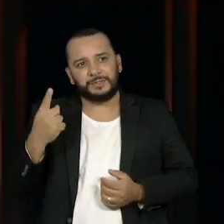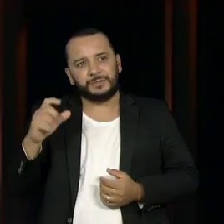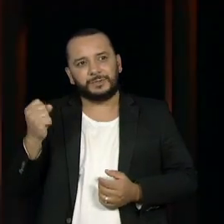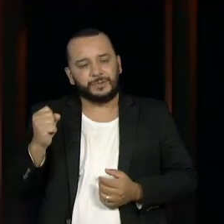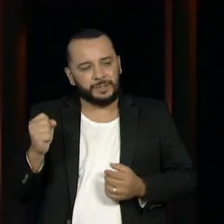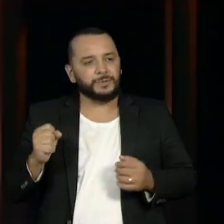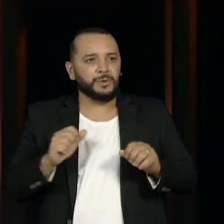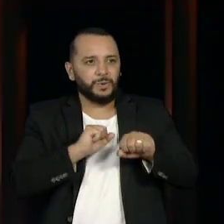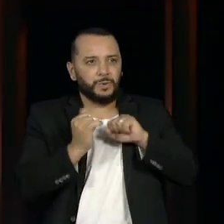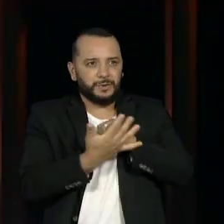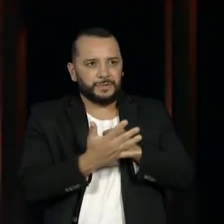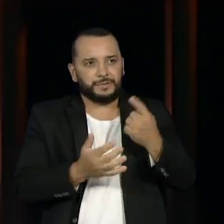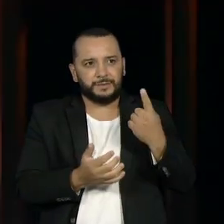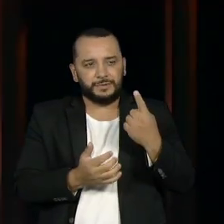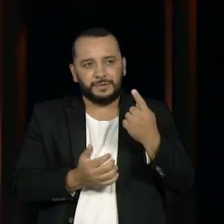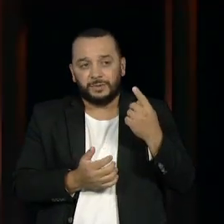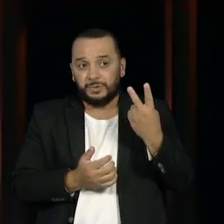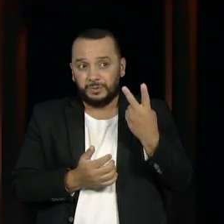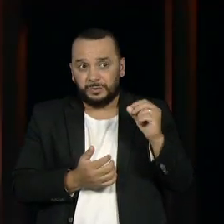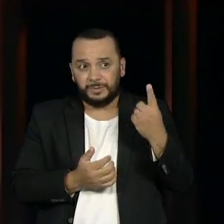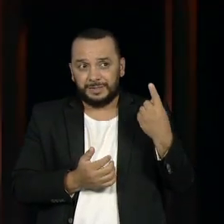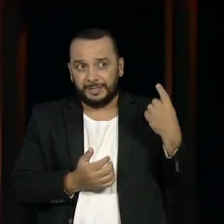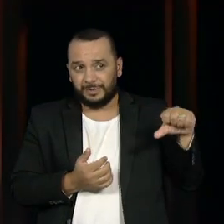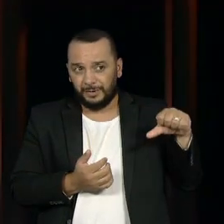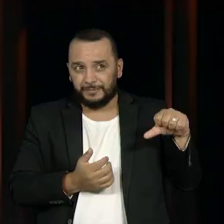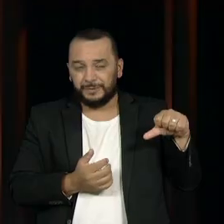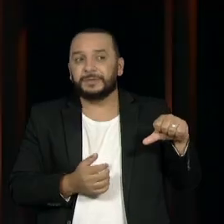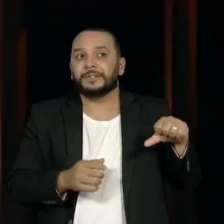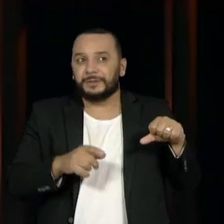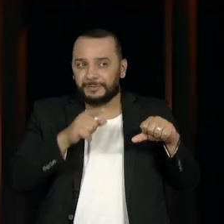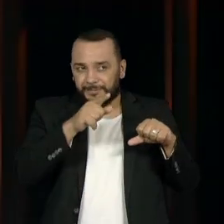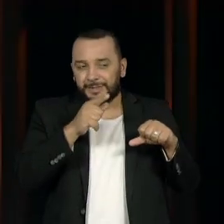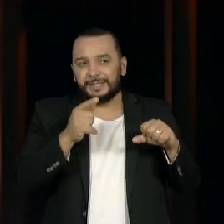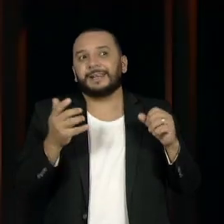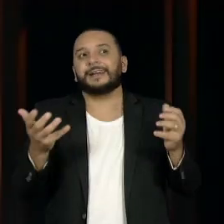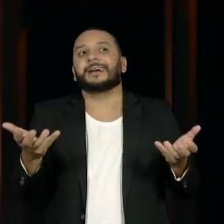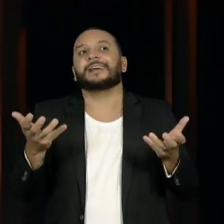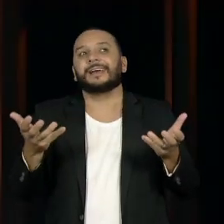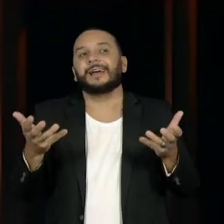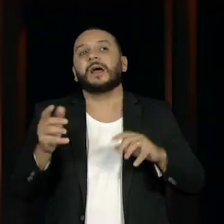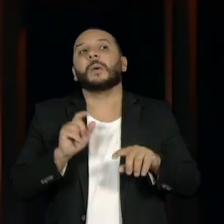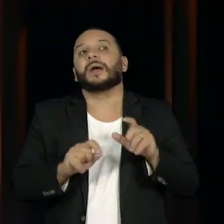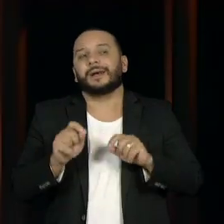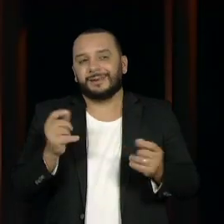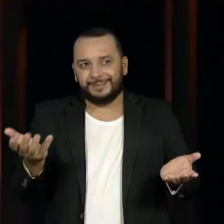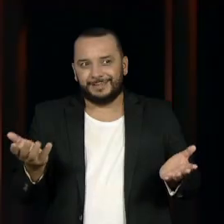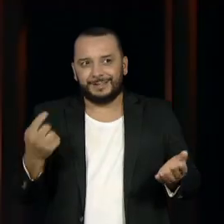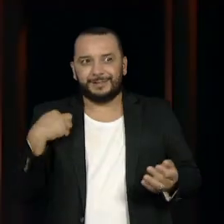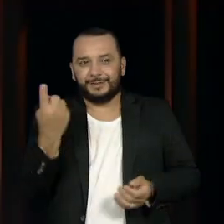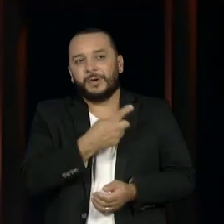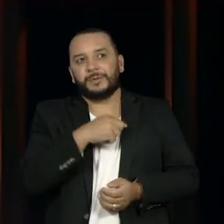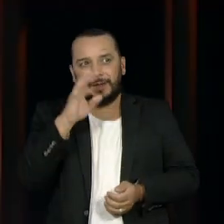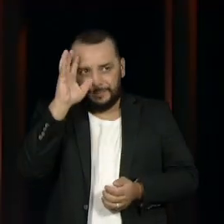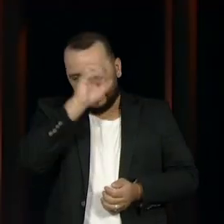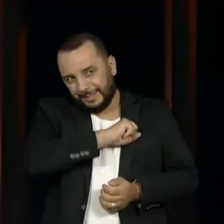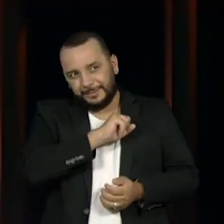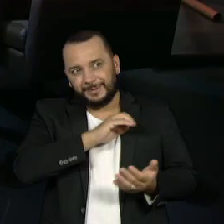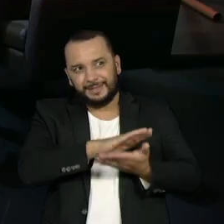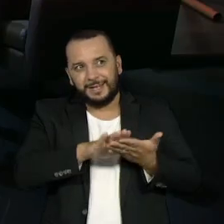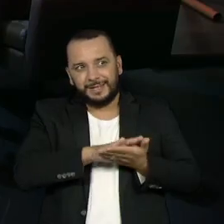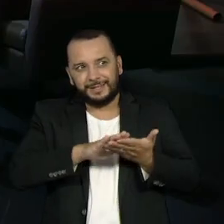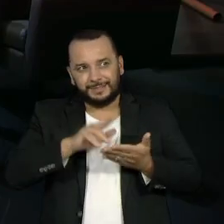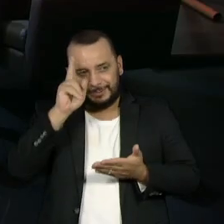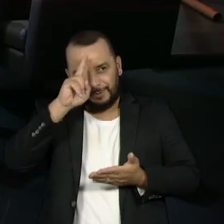convide 2019 cê tá querendo esfregar na nossa cara que a gente não aprende nada com a